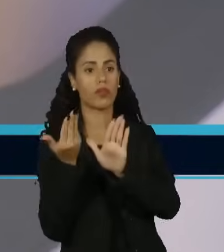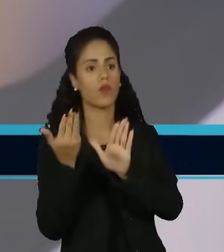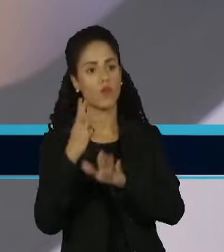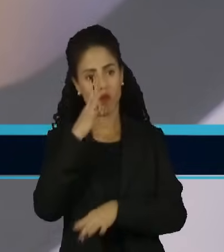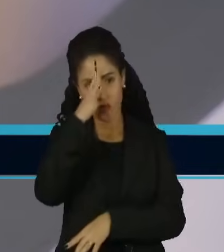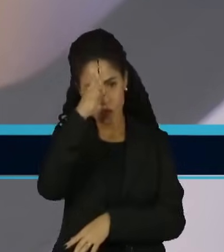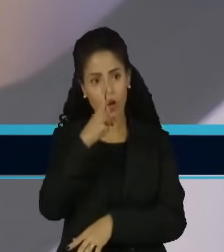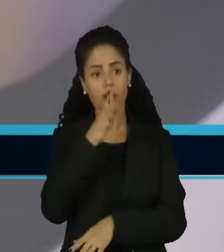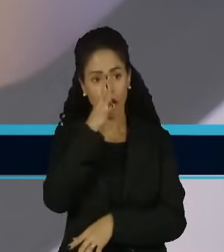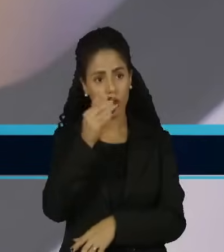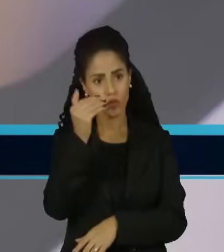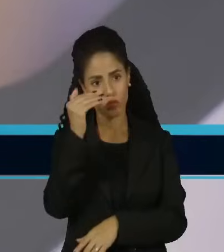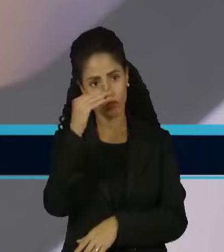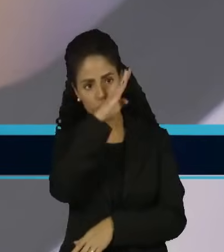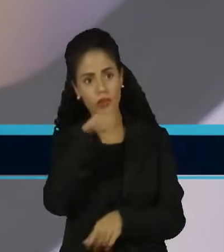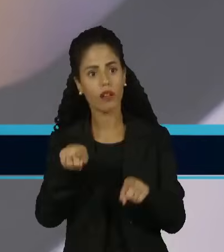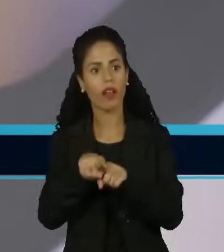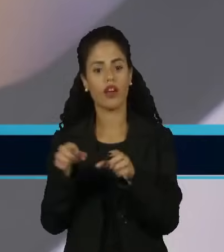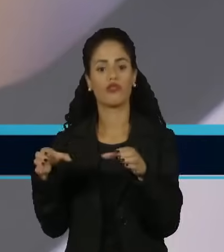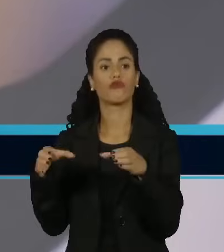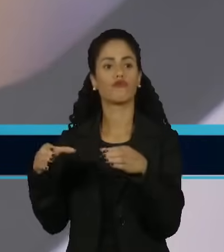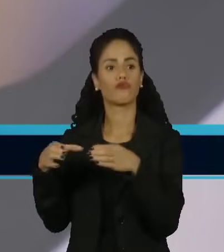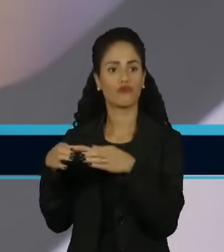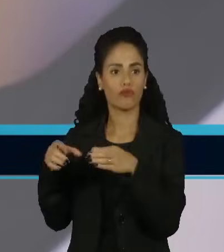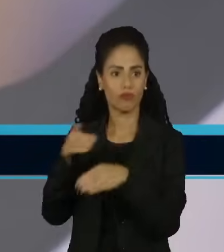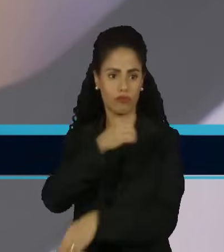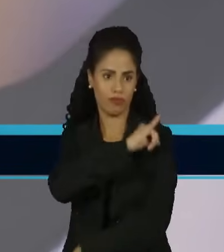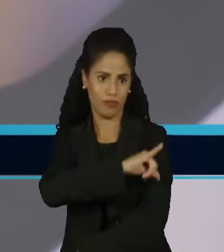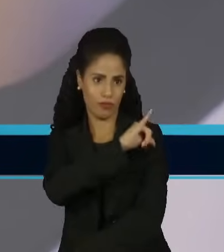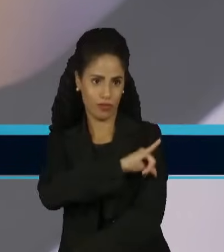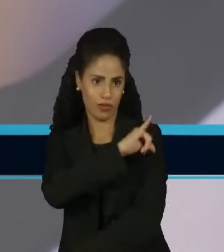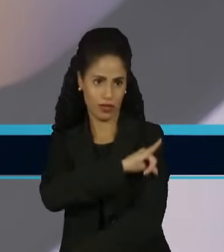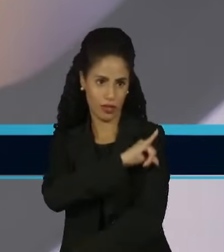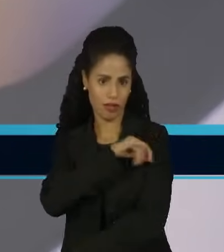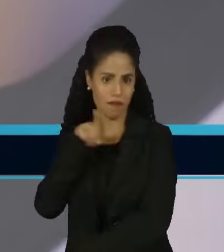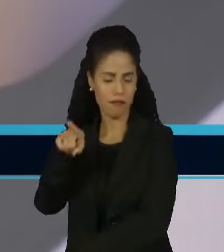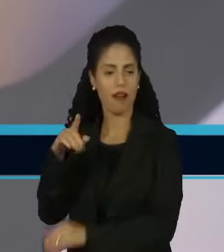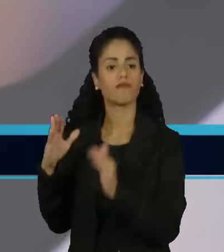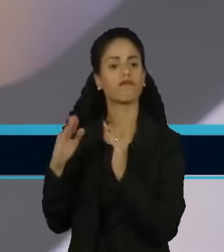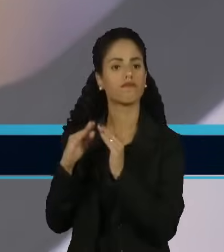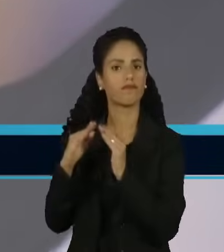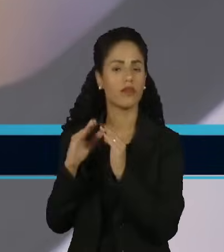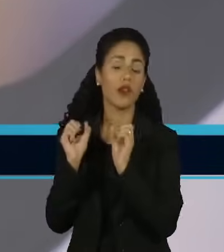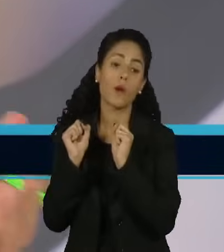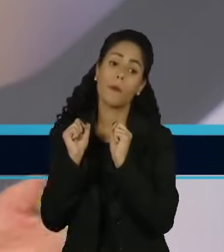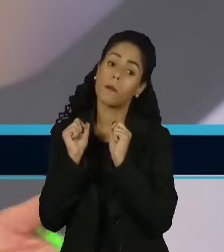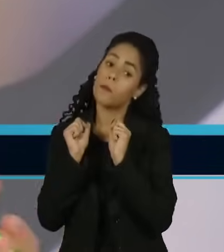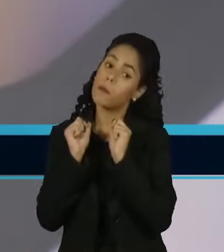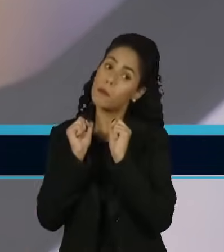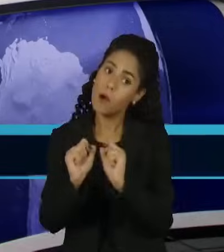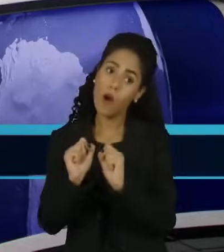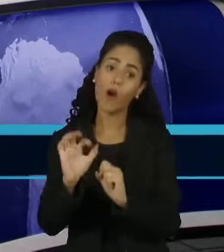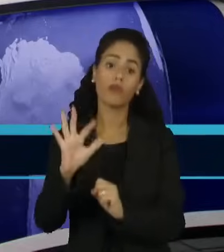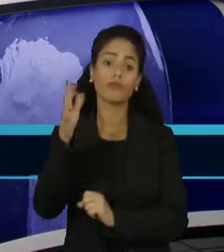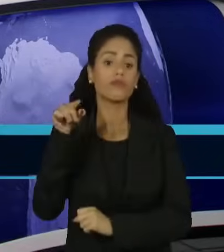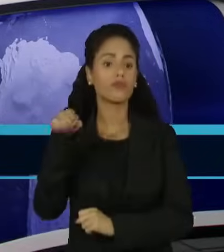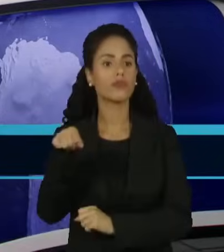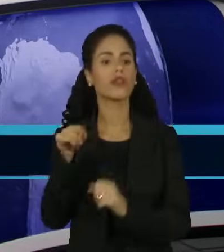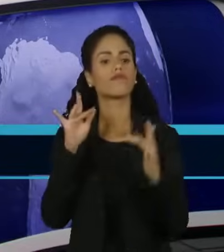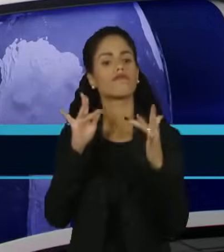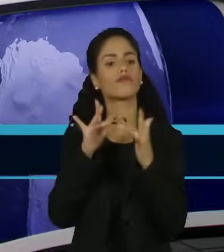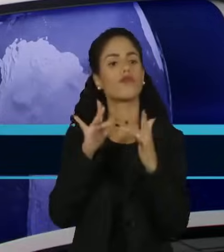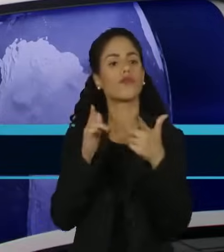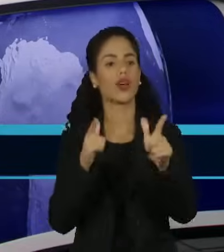que estava com ele na casa em Angra, ele mandou para o Rio. Pode ser até, ele vai alegar que ele tem que ter contato com